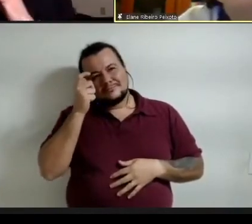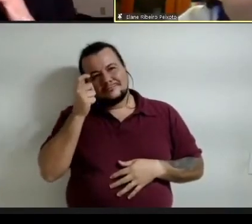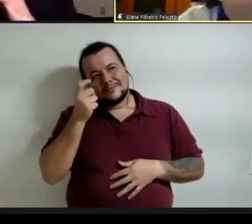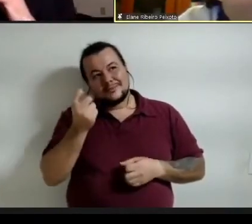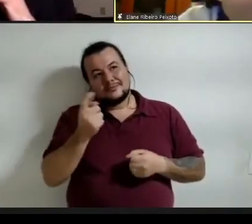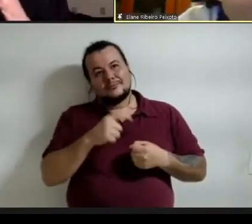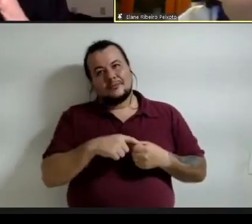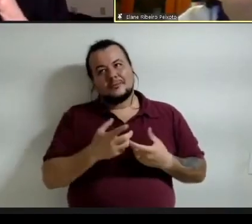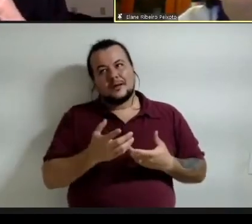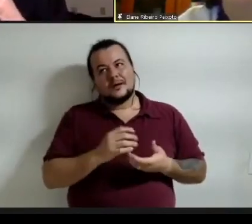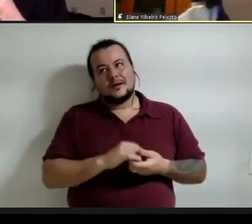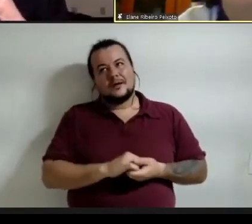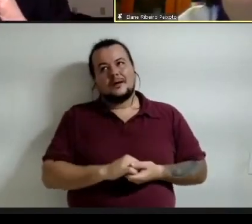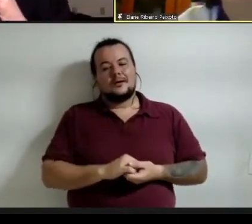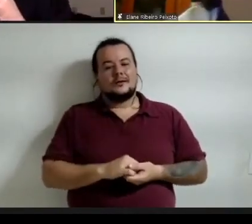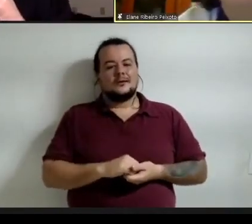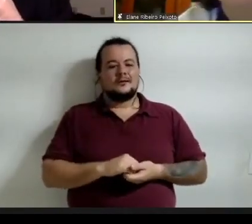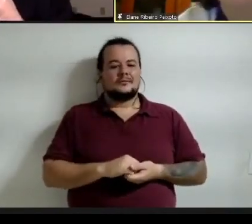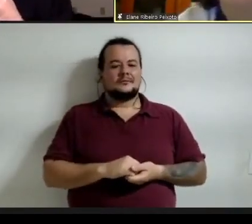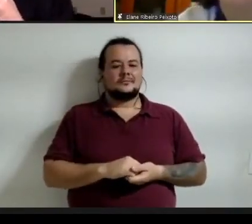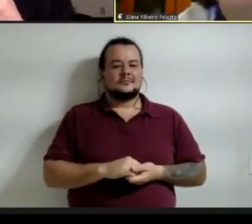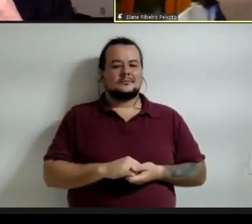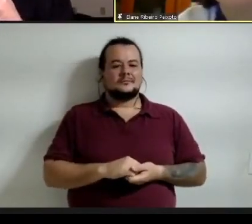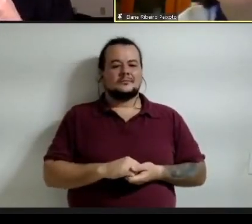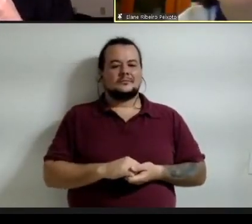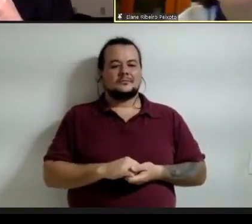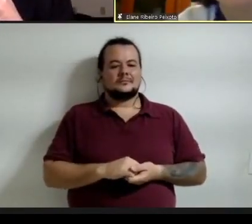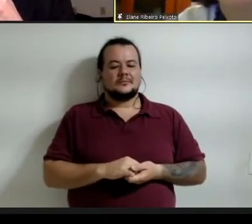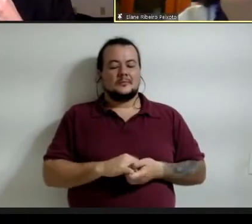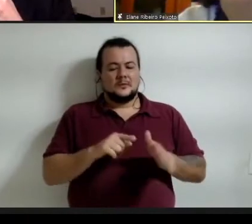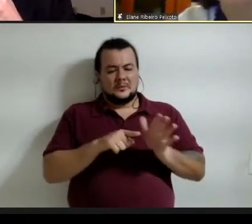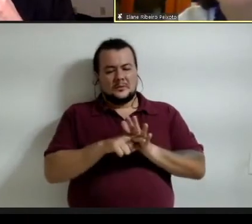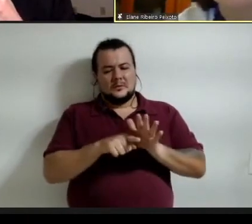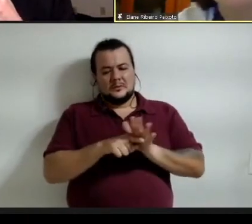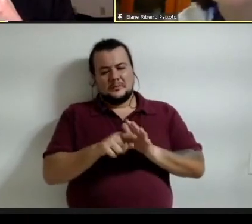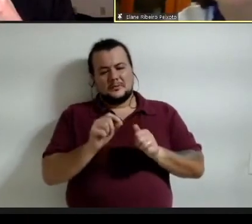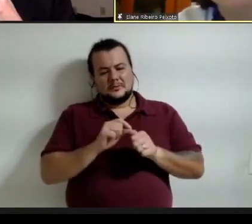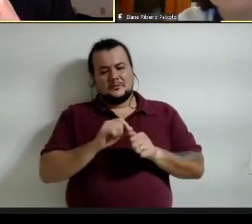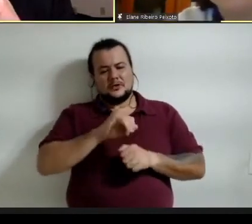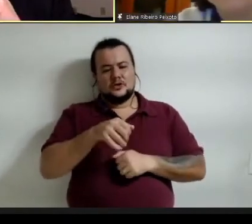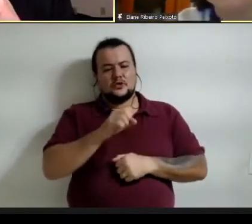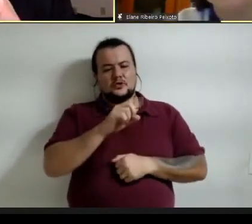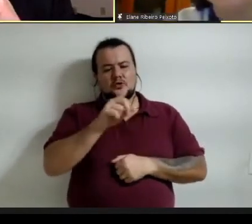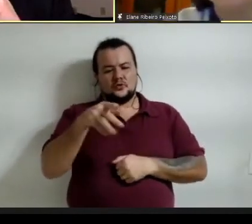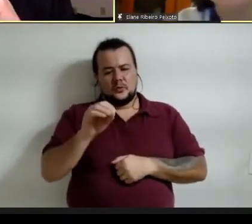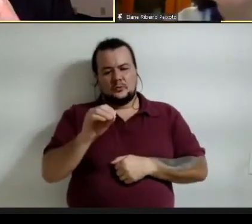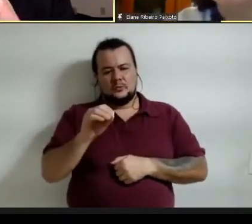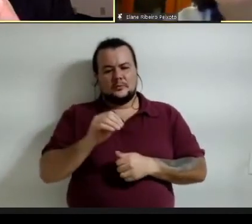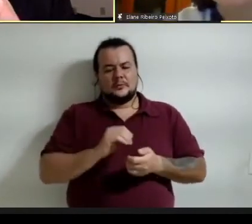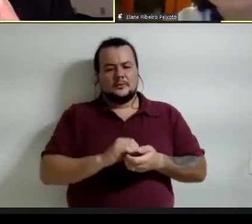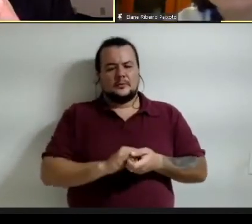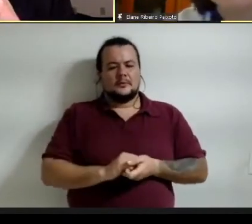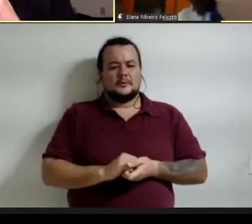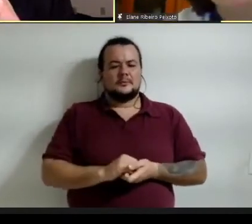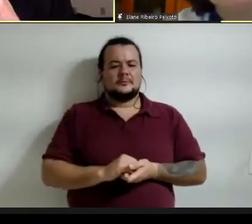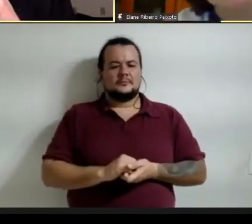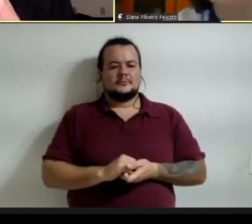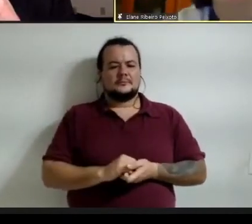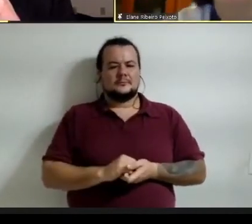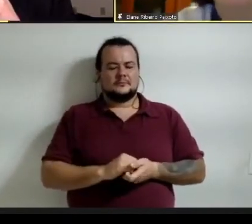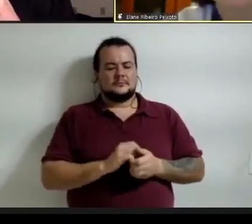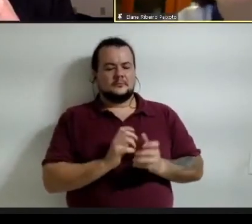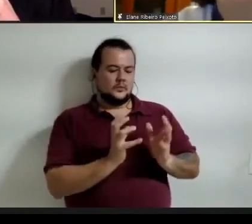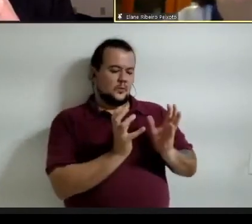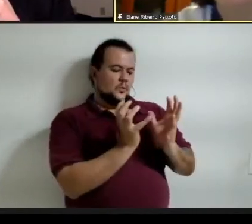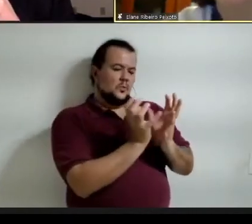segunda, essa foi feita pelo João Araújo, e é o seguinte: enquanto um grupo que pensa